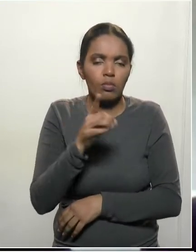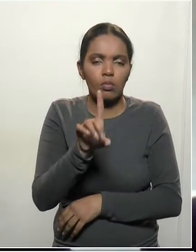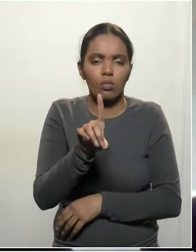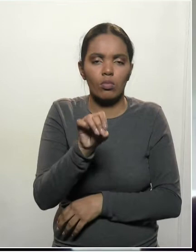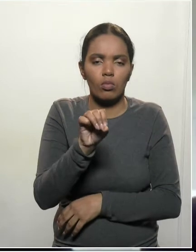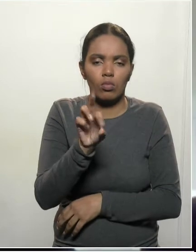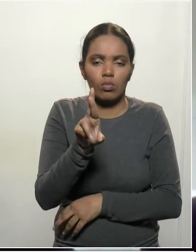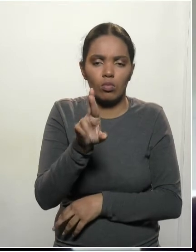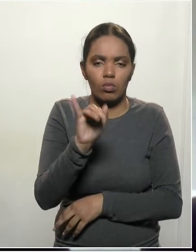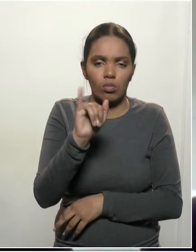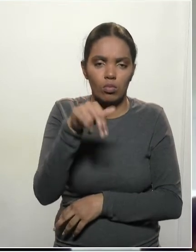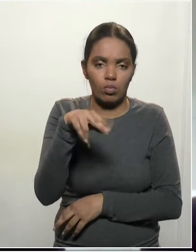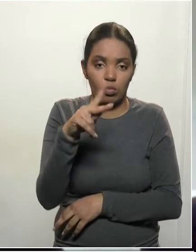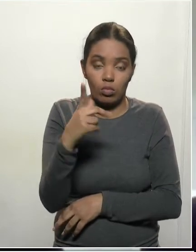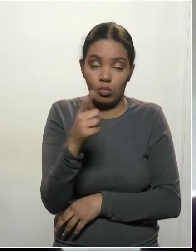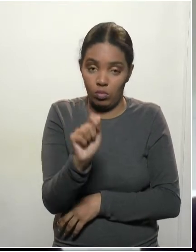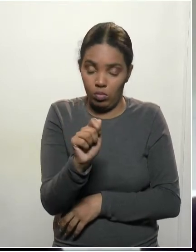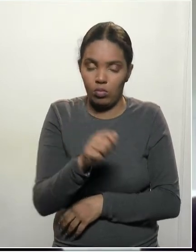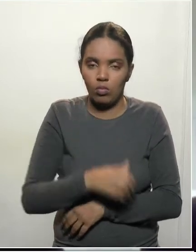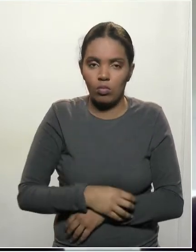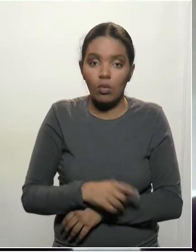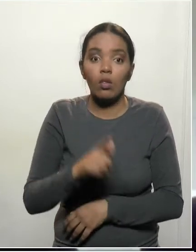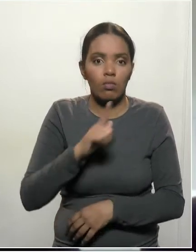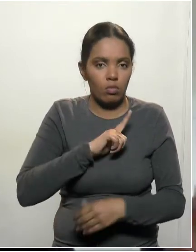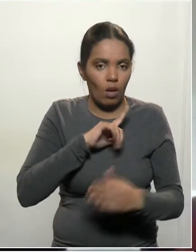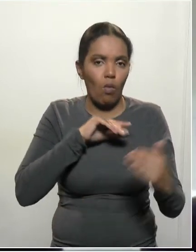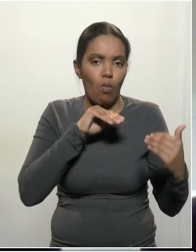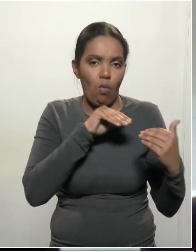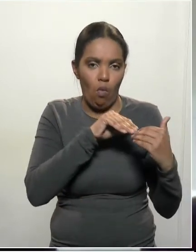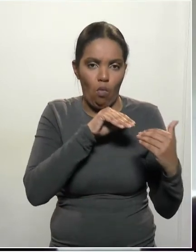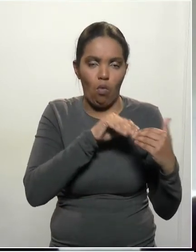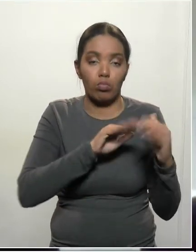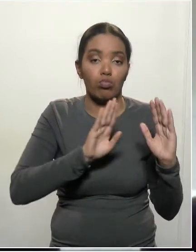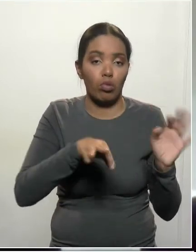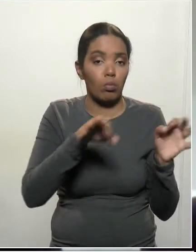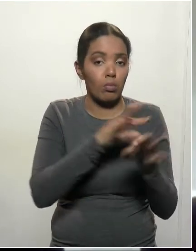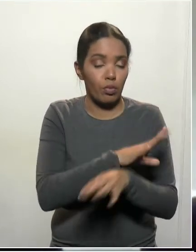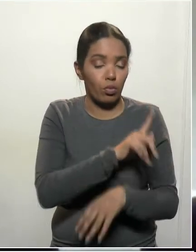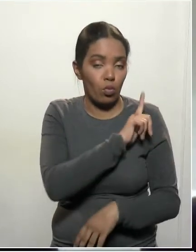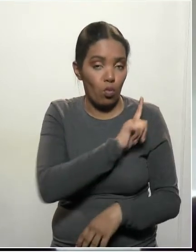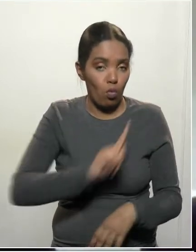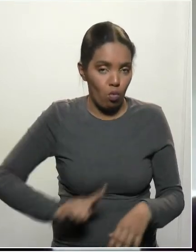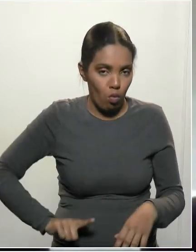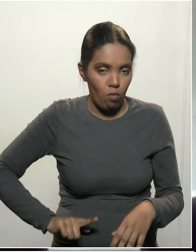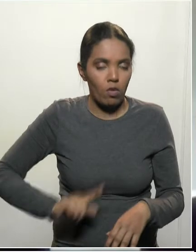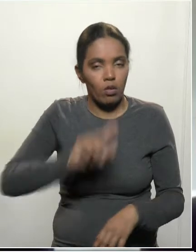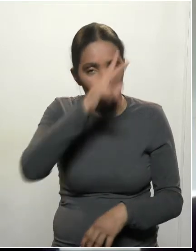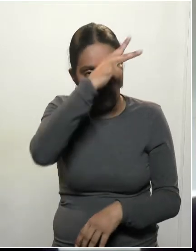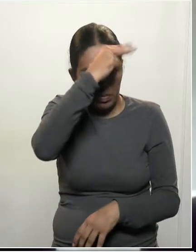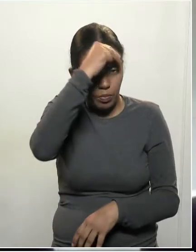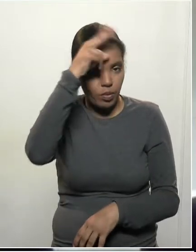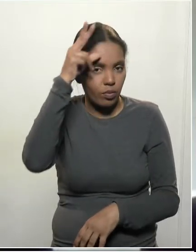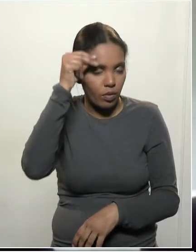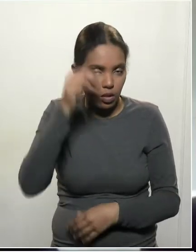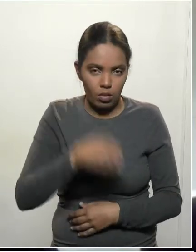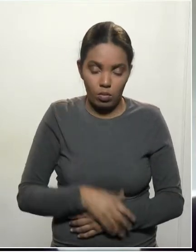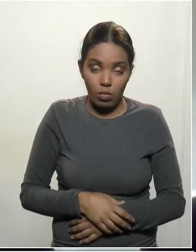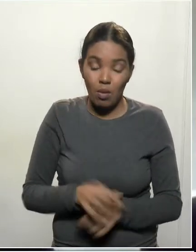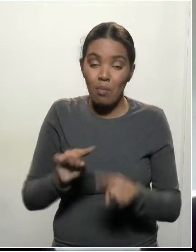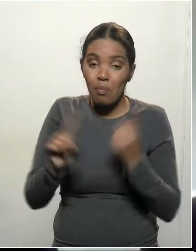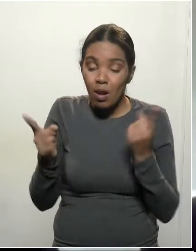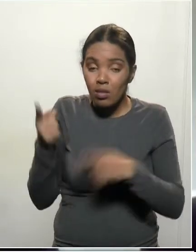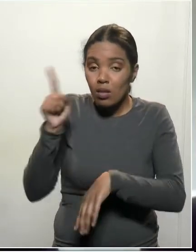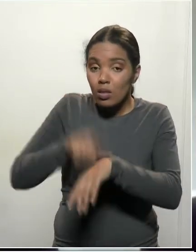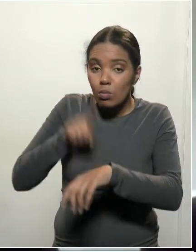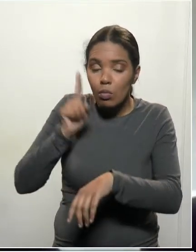Há consenso entre os governadores e entre os prefeitos do Brasil. Neste momento, o ministro Paulo Guedes